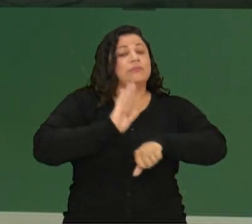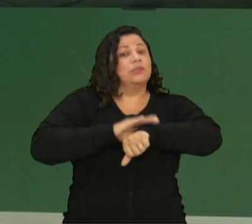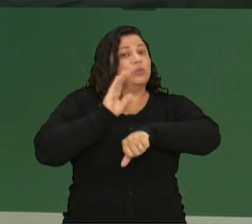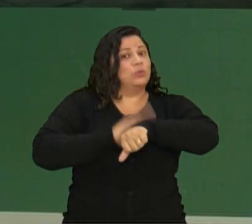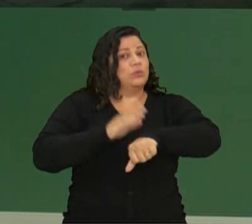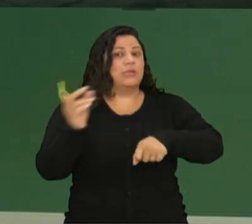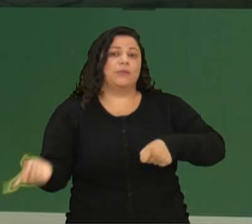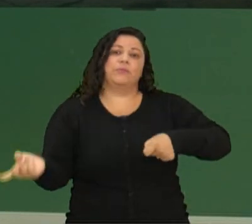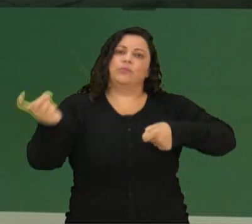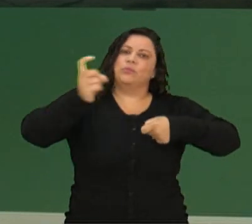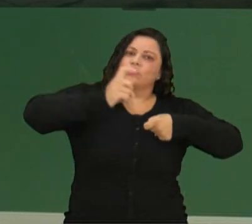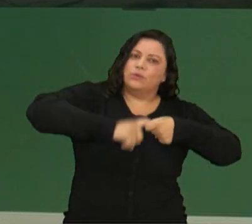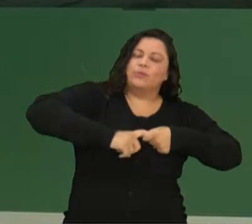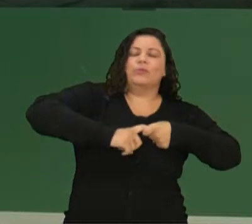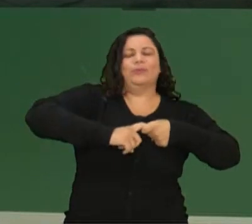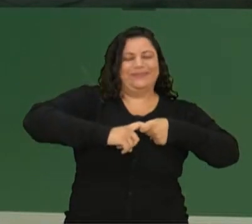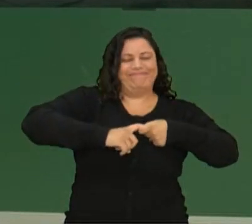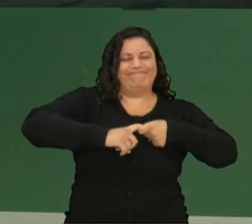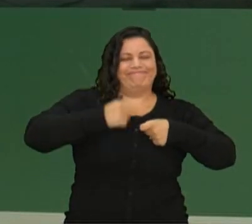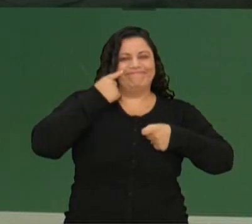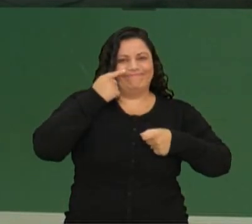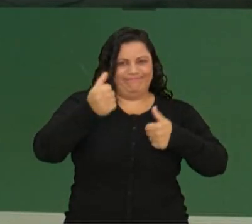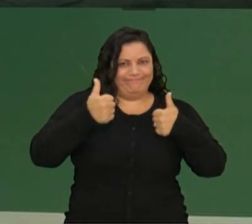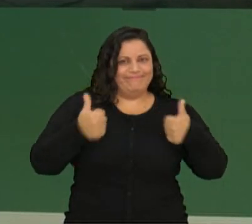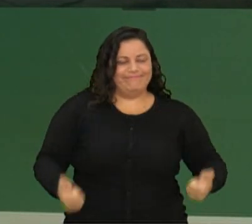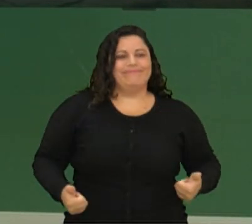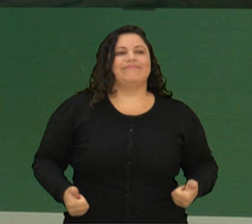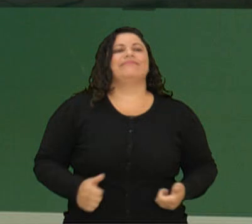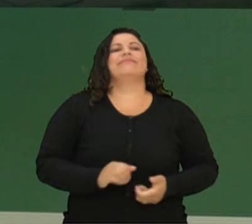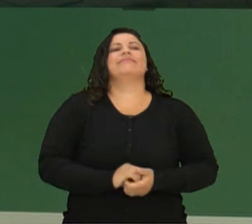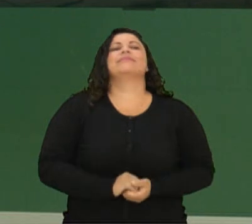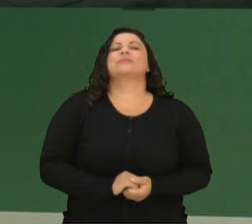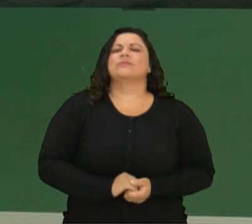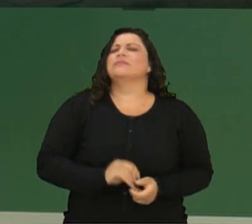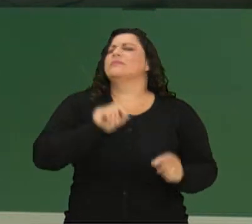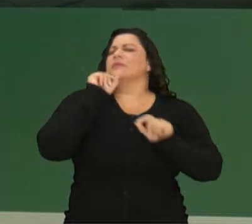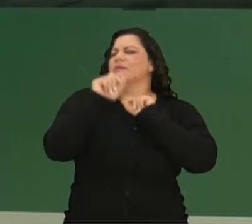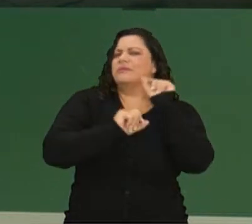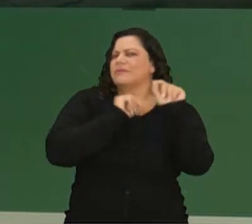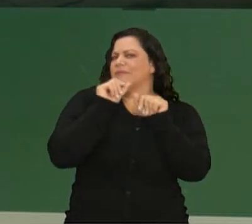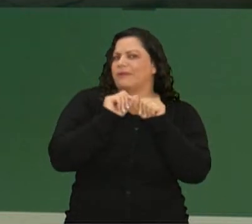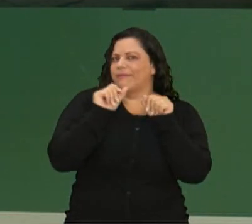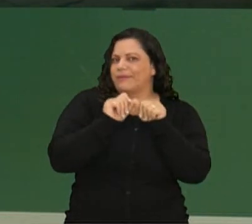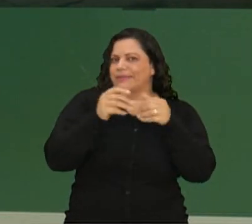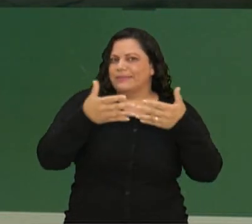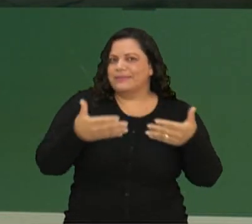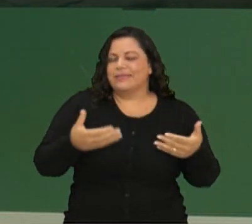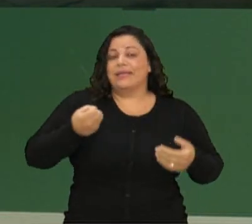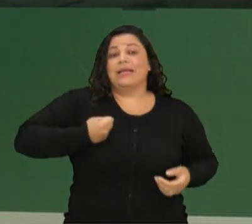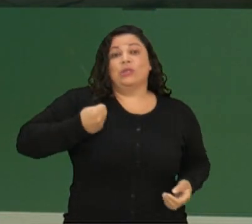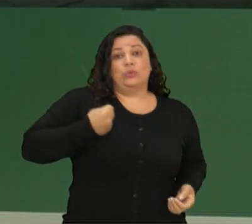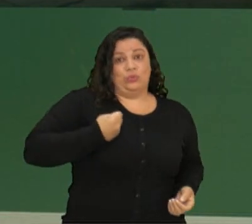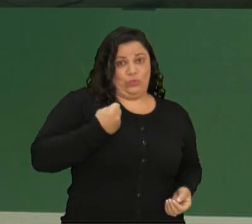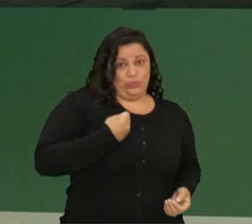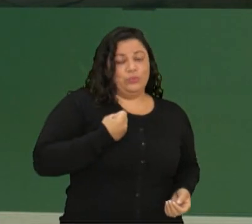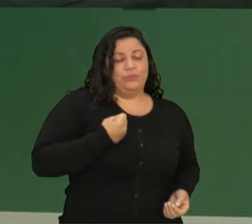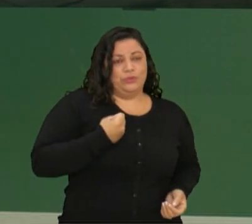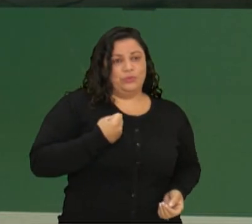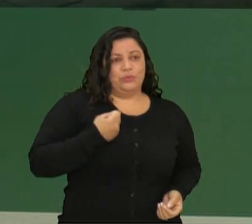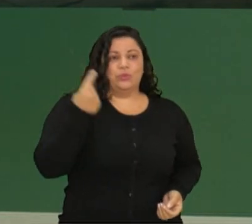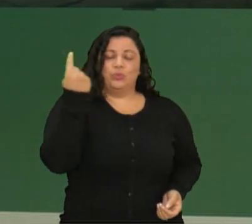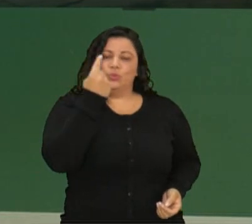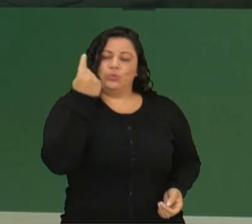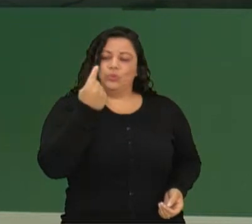quando eu voltar aqui, a gente revisa juntos, pode ser? Então, o que você vai fazer? Temos aqui números em romanos do 1 ao